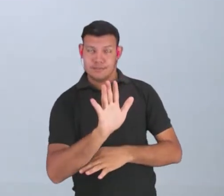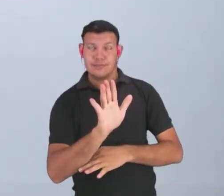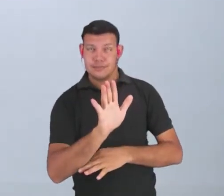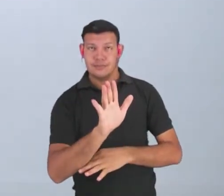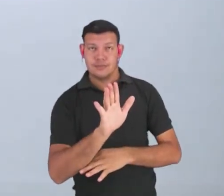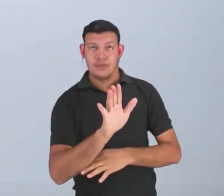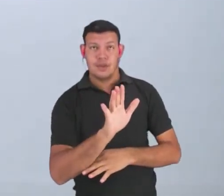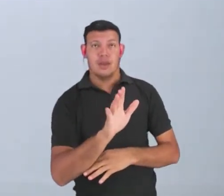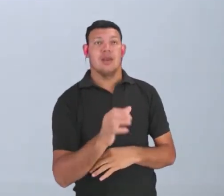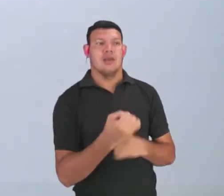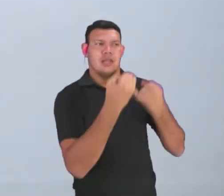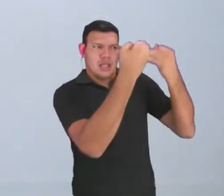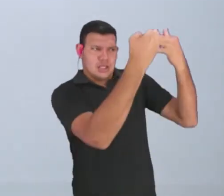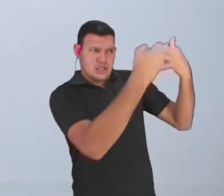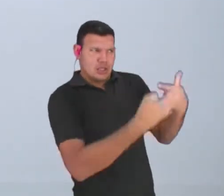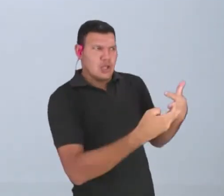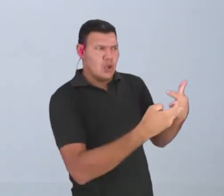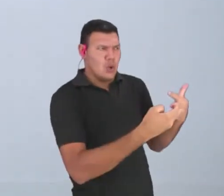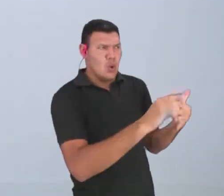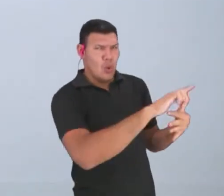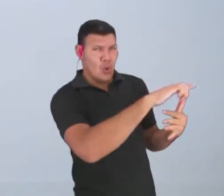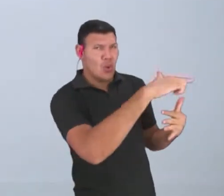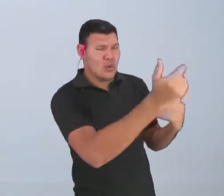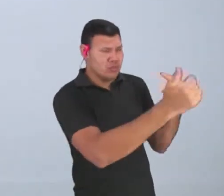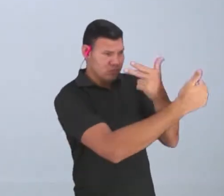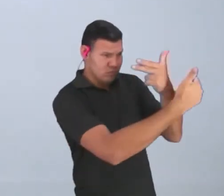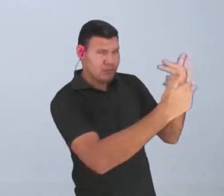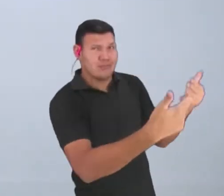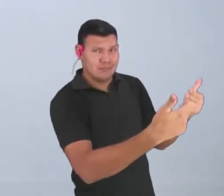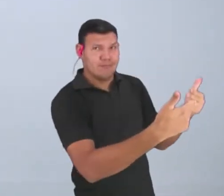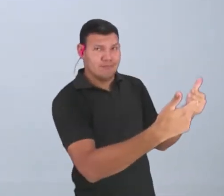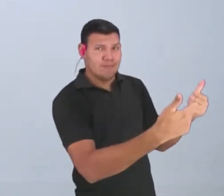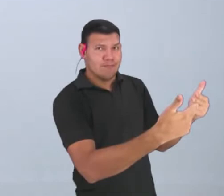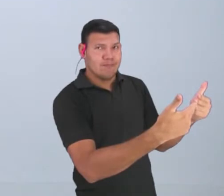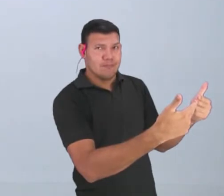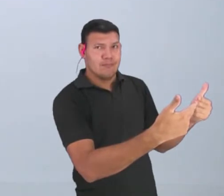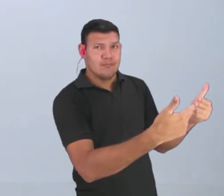explicação sobre outra coisa diferente daquela,